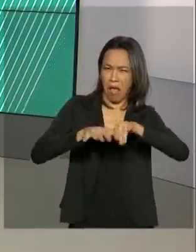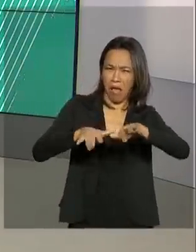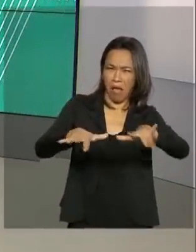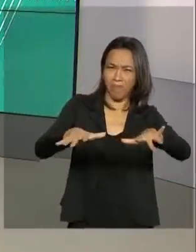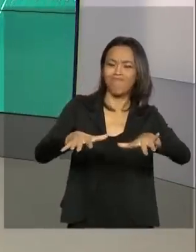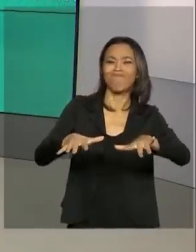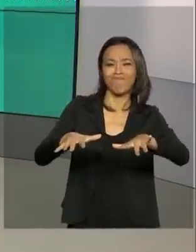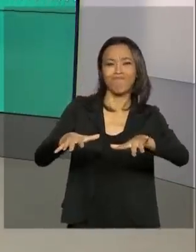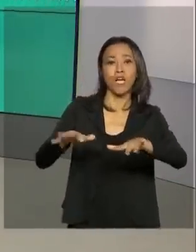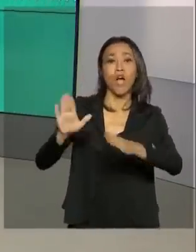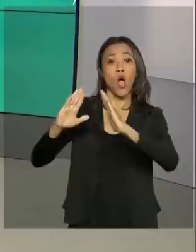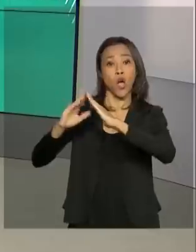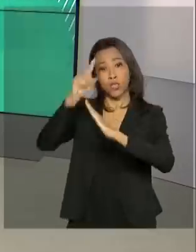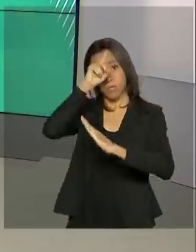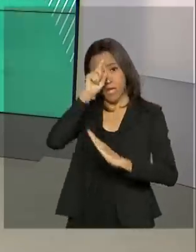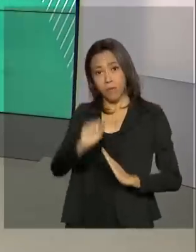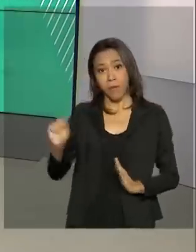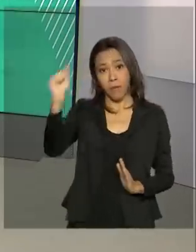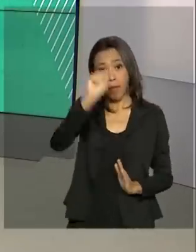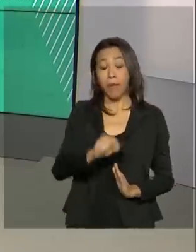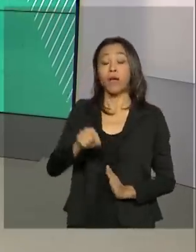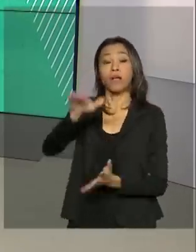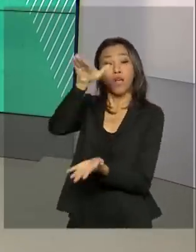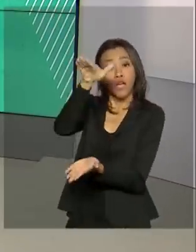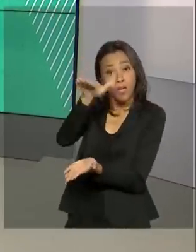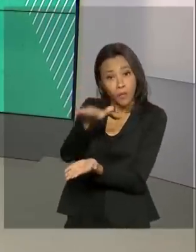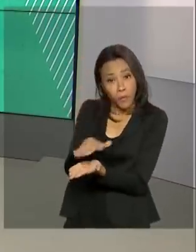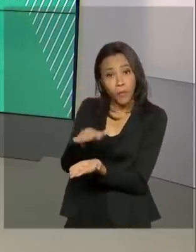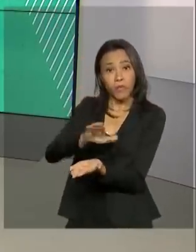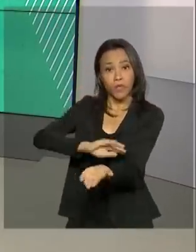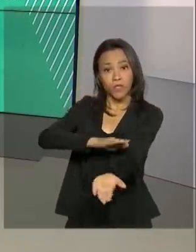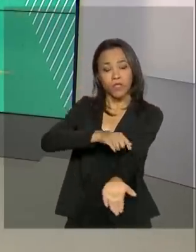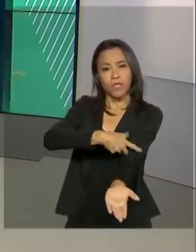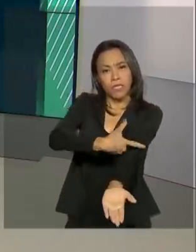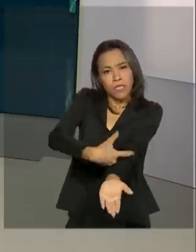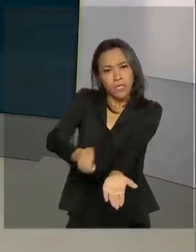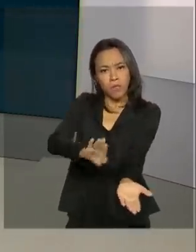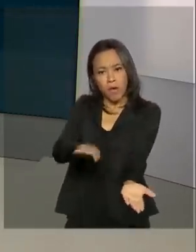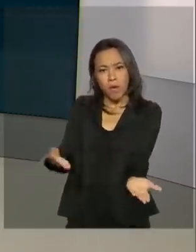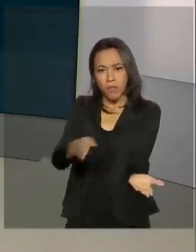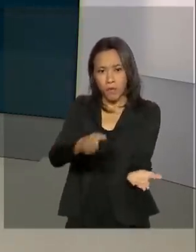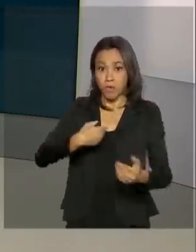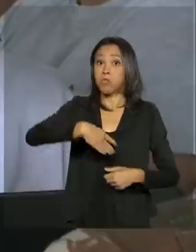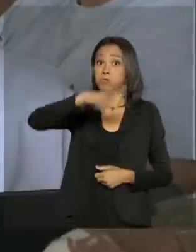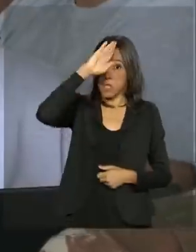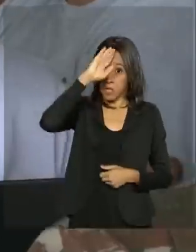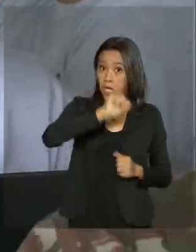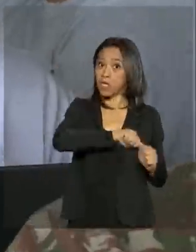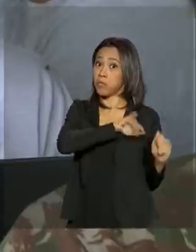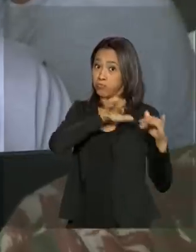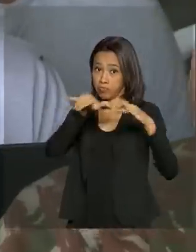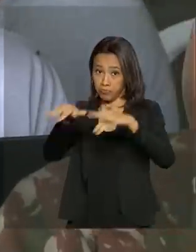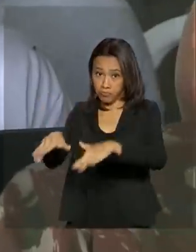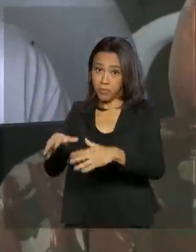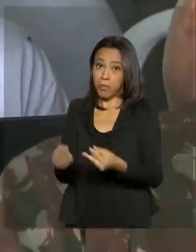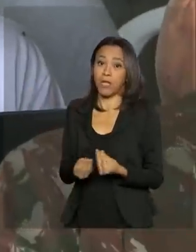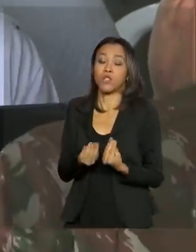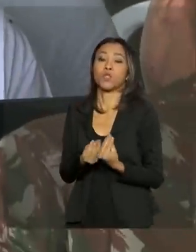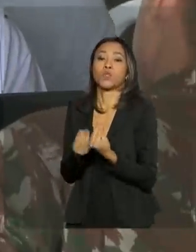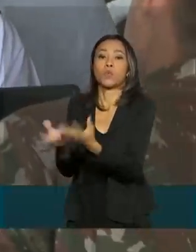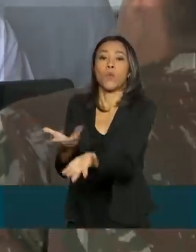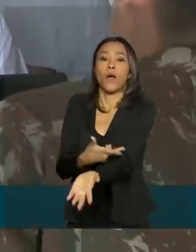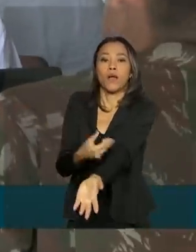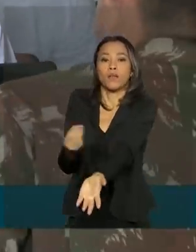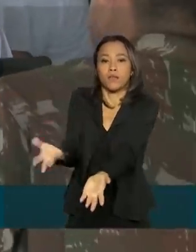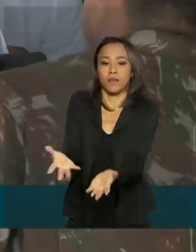estão diminuindo. No Rio de Janeiro, militares das Forças Armadas estão fazendo doações. O medo de sair